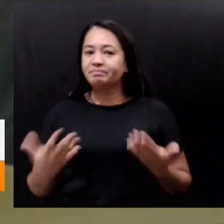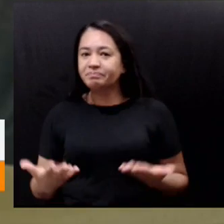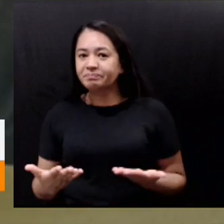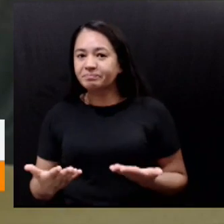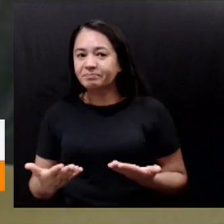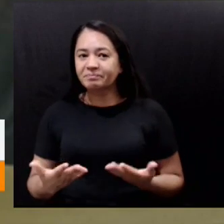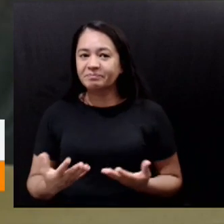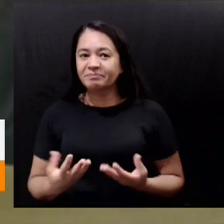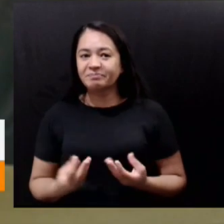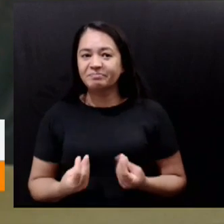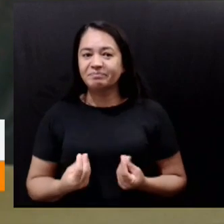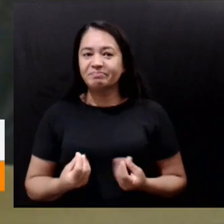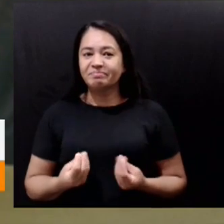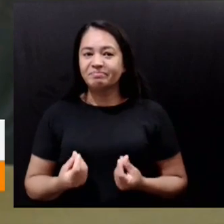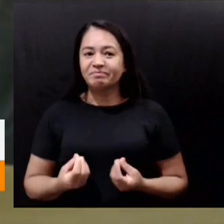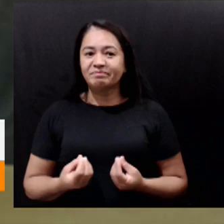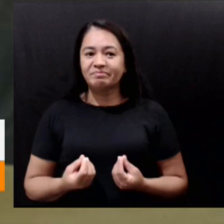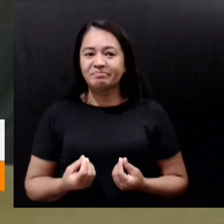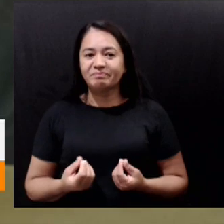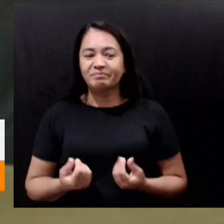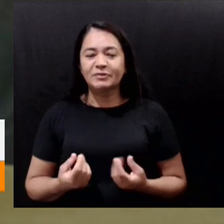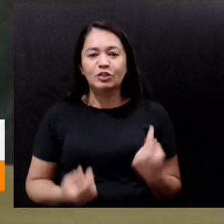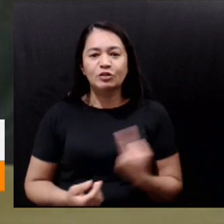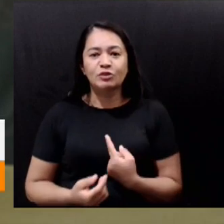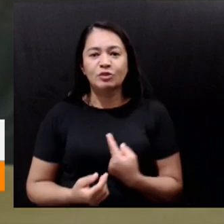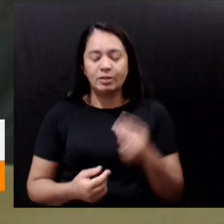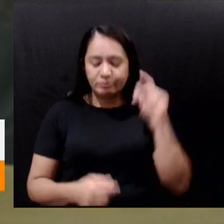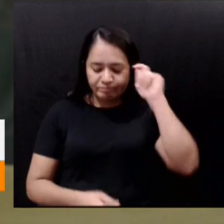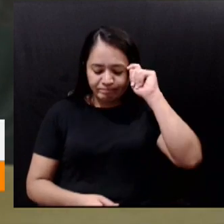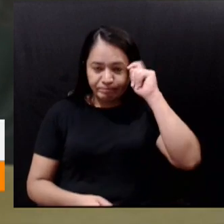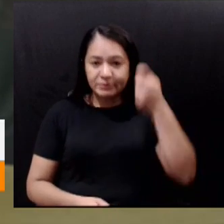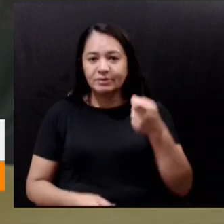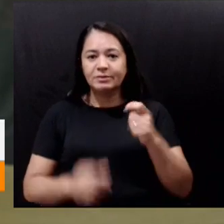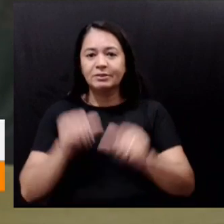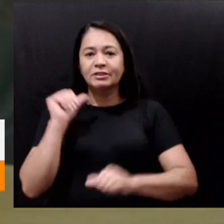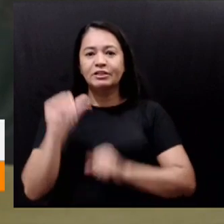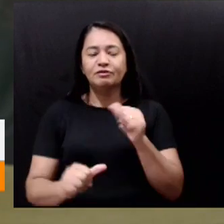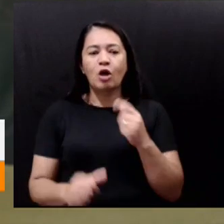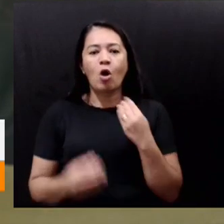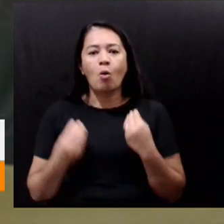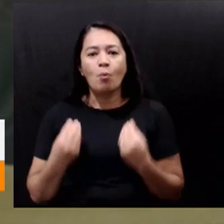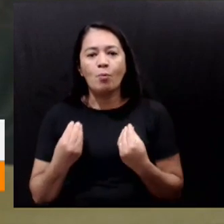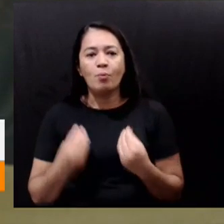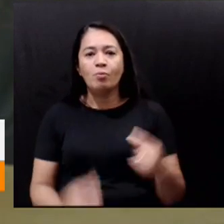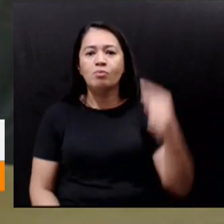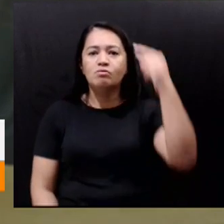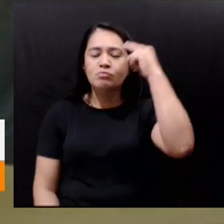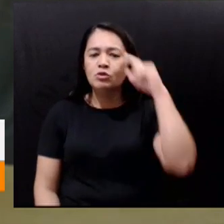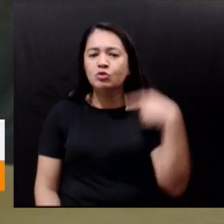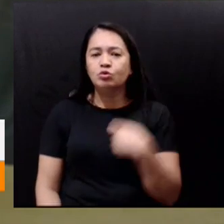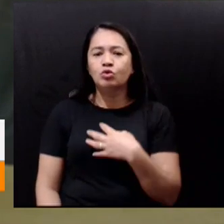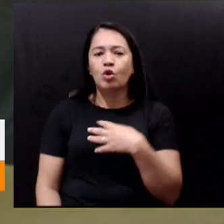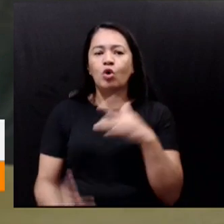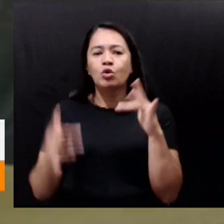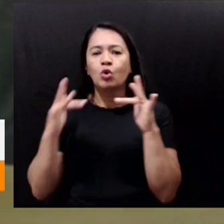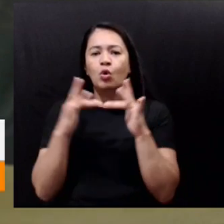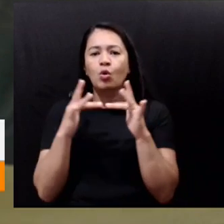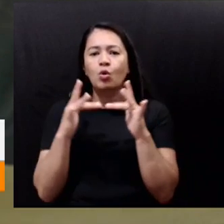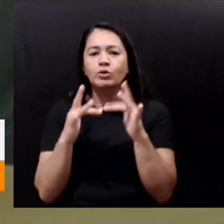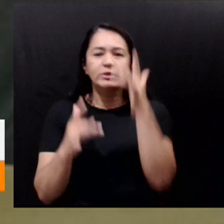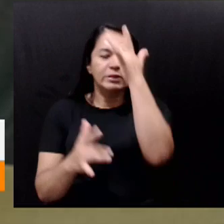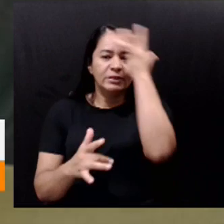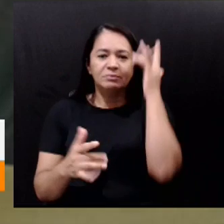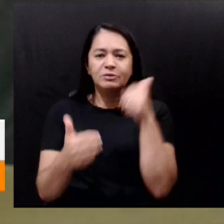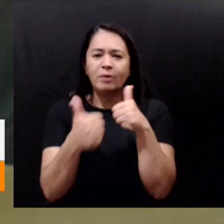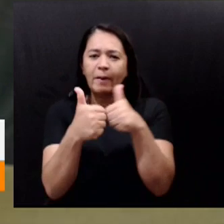algo que faz a gente virar uma chavinha e pensar como é que está o nosso contato com as pessoas que estão próximas da gente.